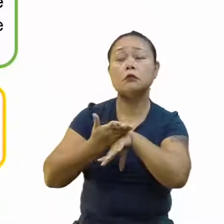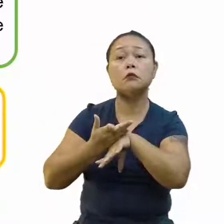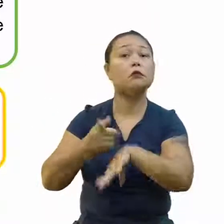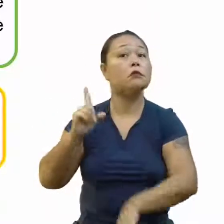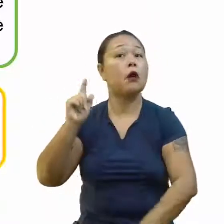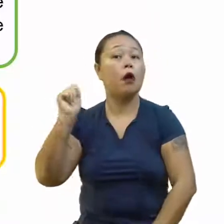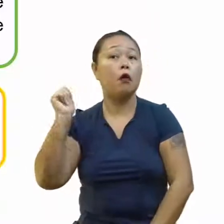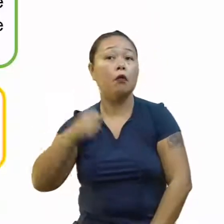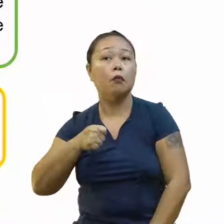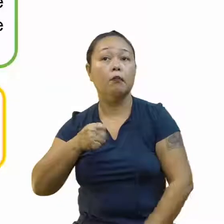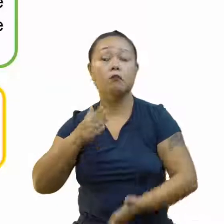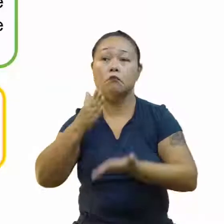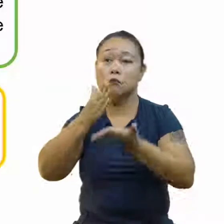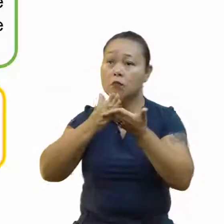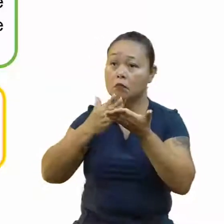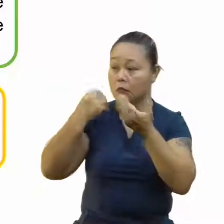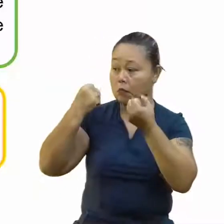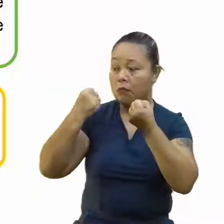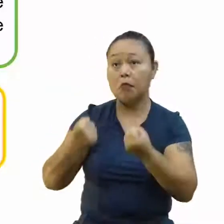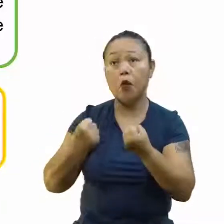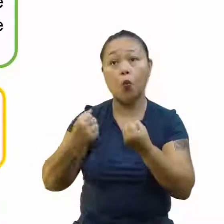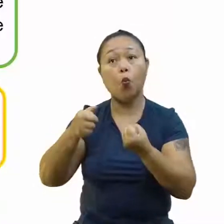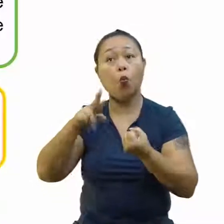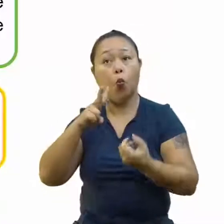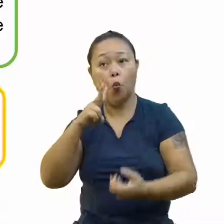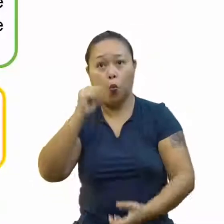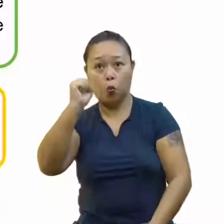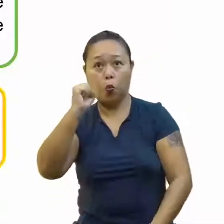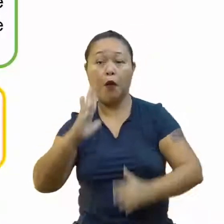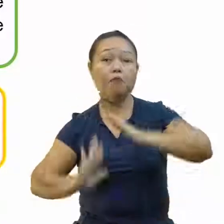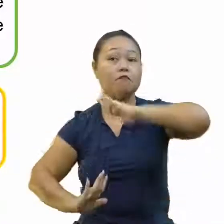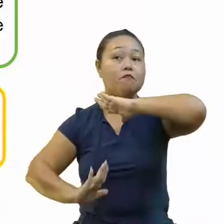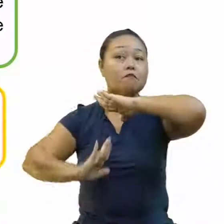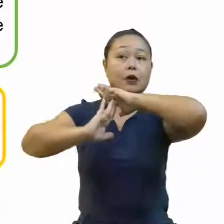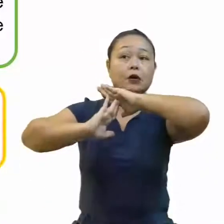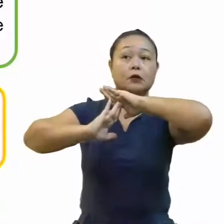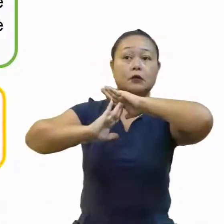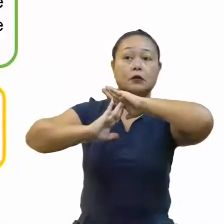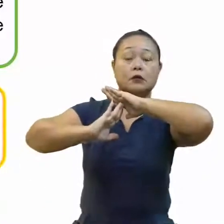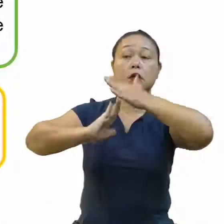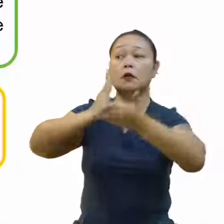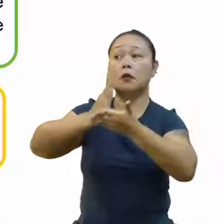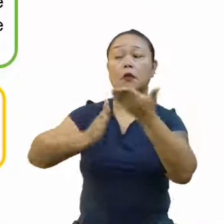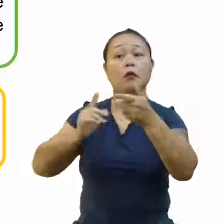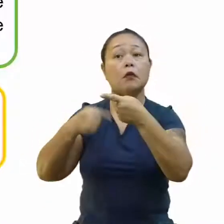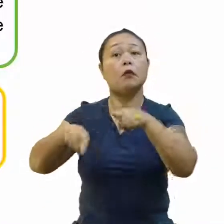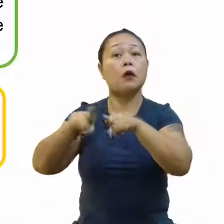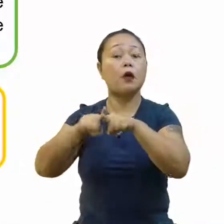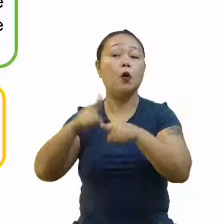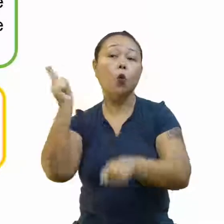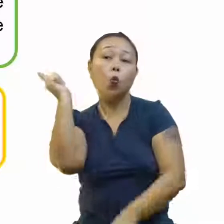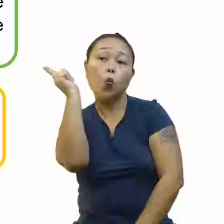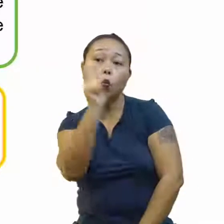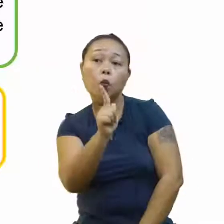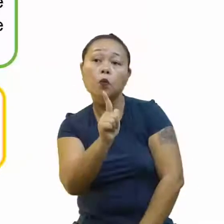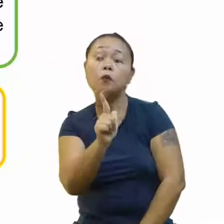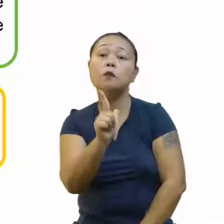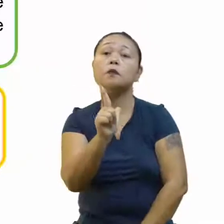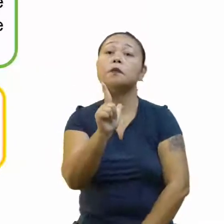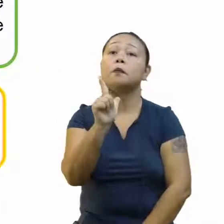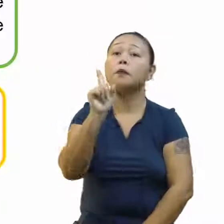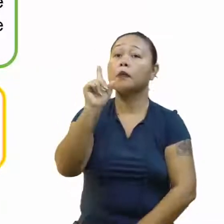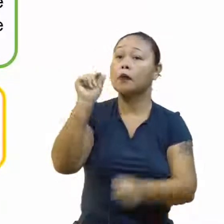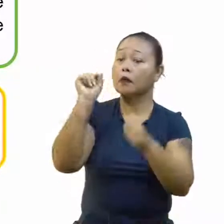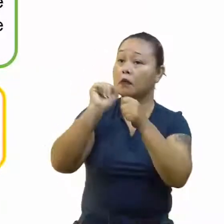pode utilizar metade da carga de força máxima, ou seja, metade da 1RM que você conseguiu. Você